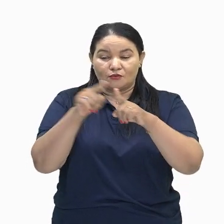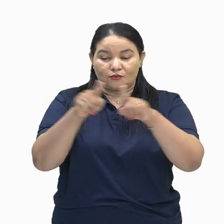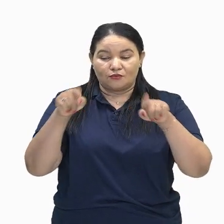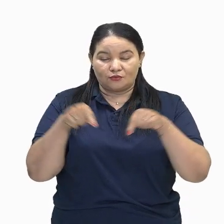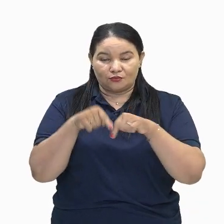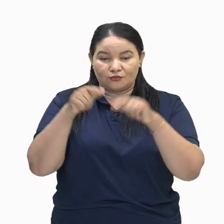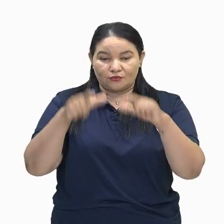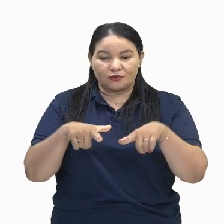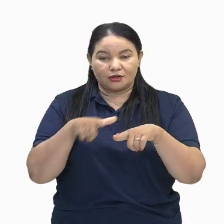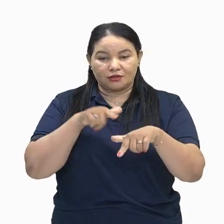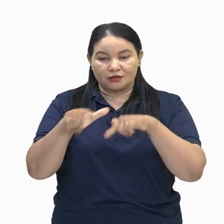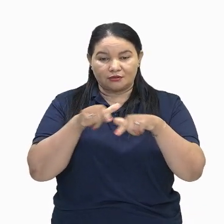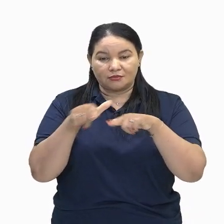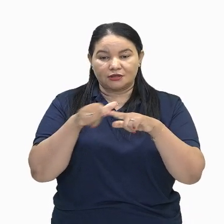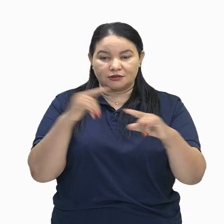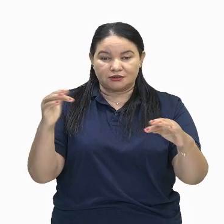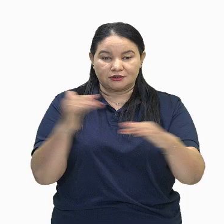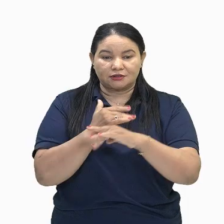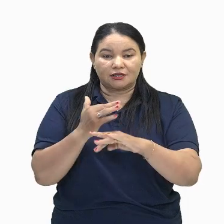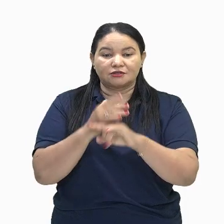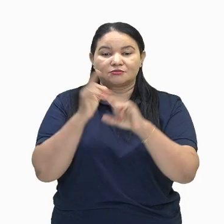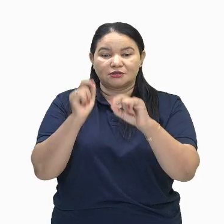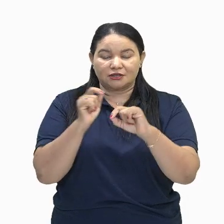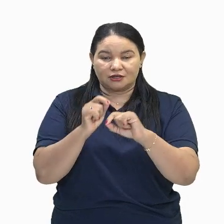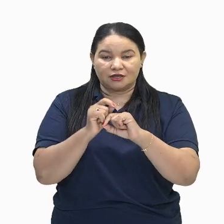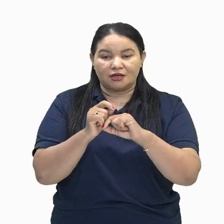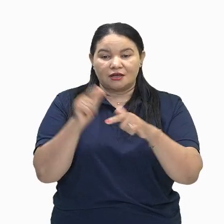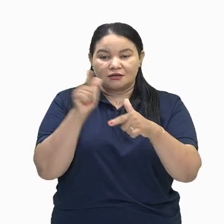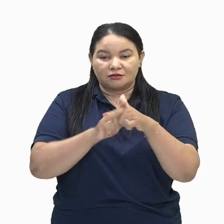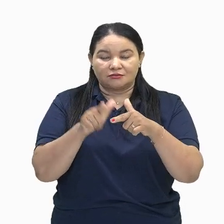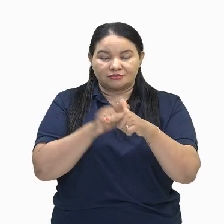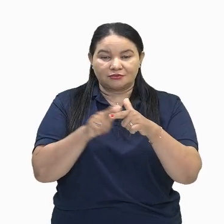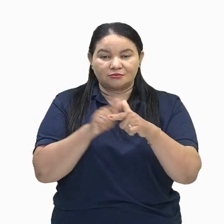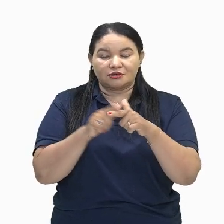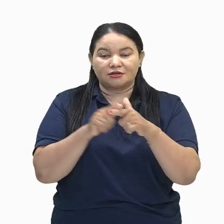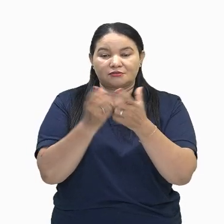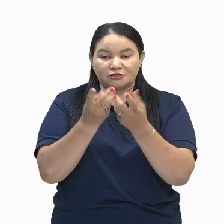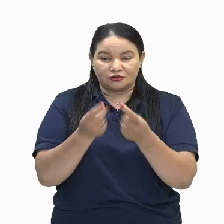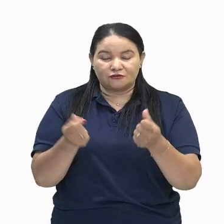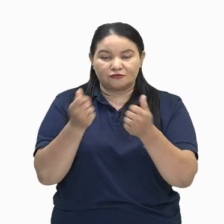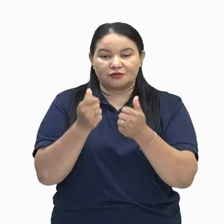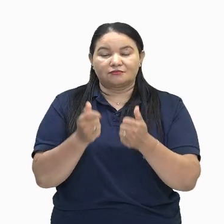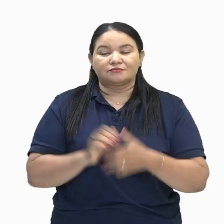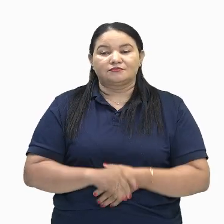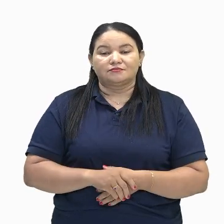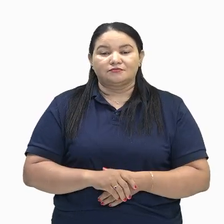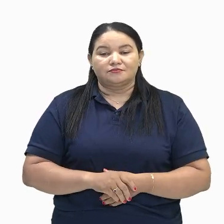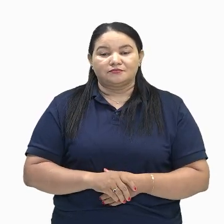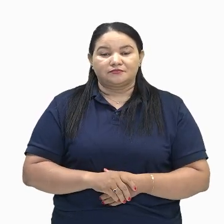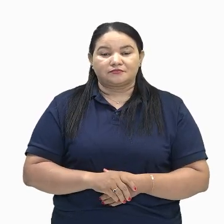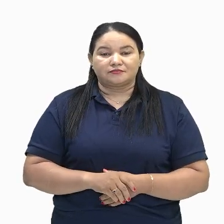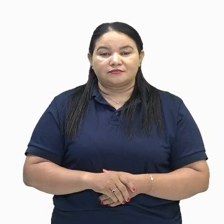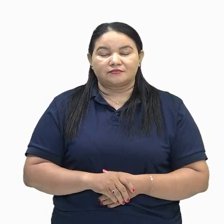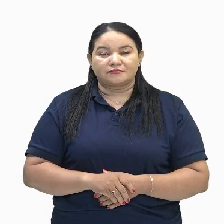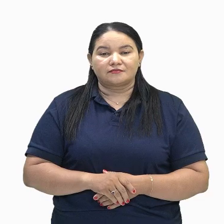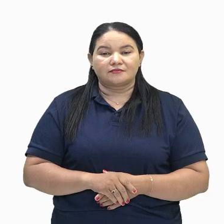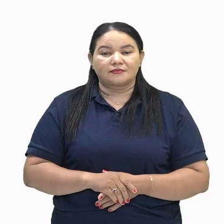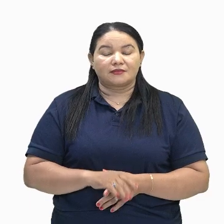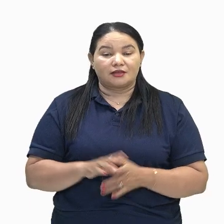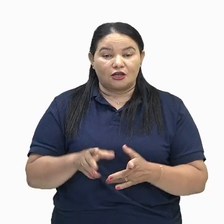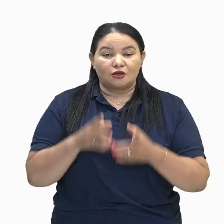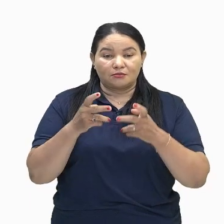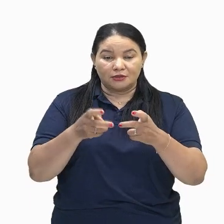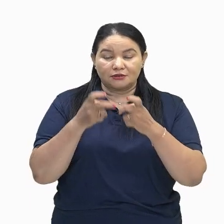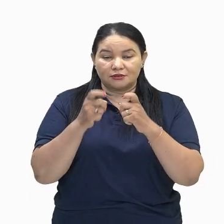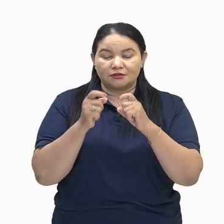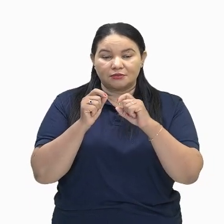cidade, a fim de solucionarmos esta pendência o quanto antes. Então, observe que aqui, nesse